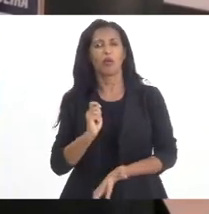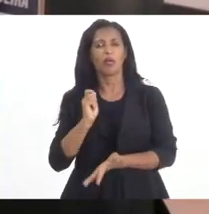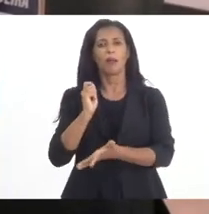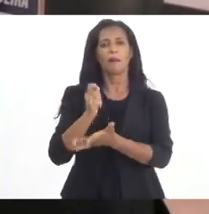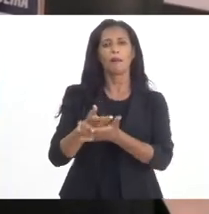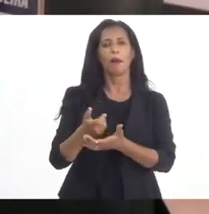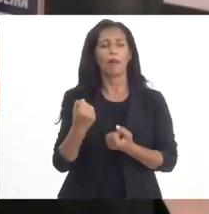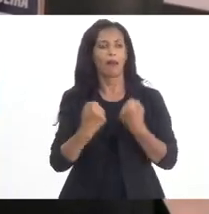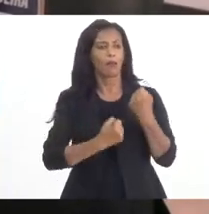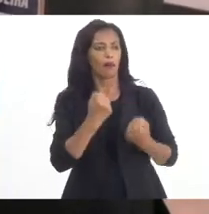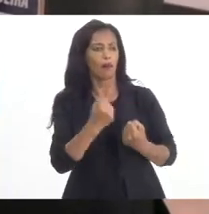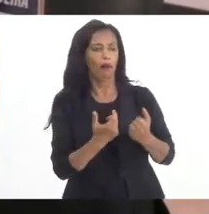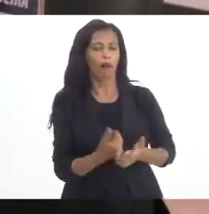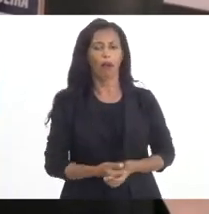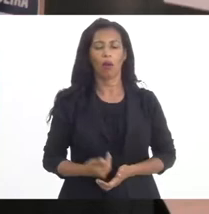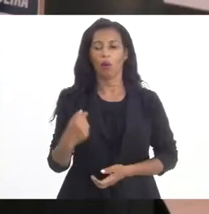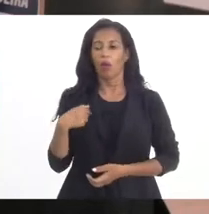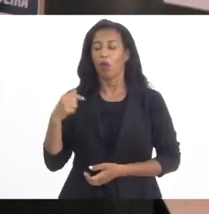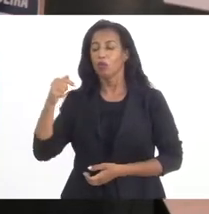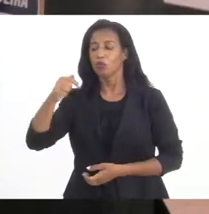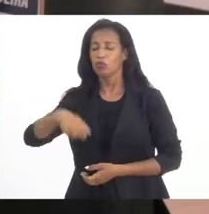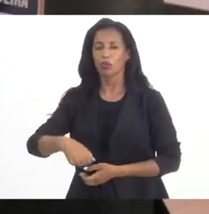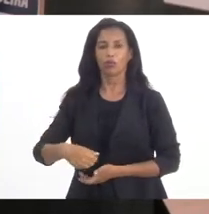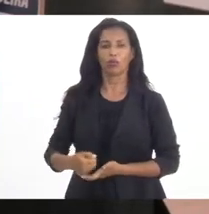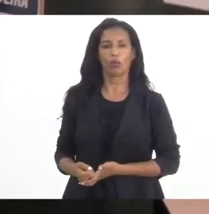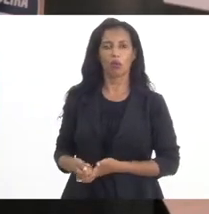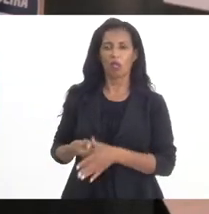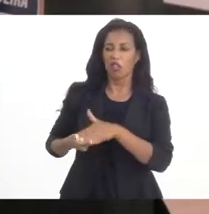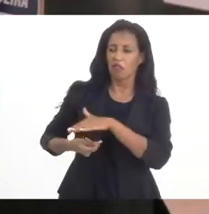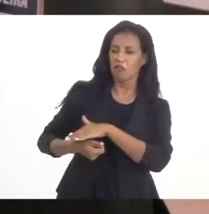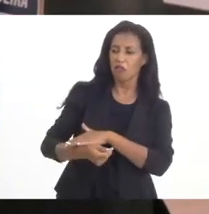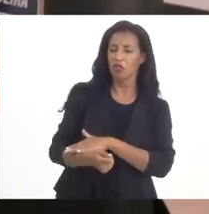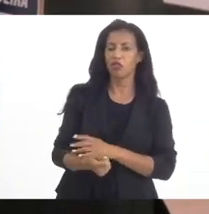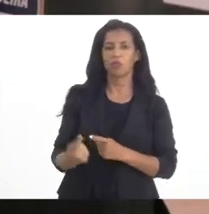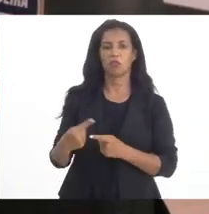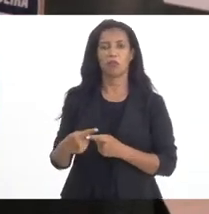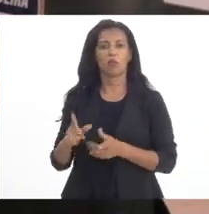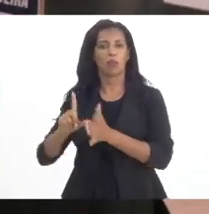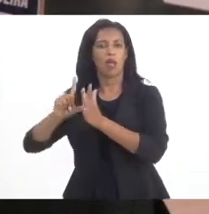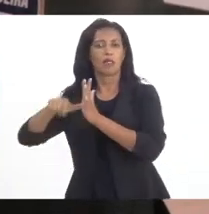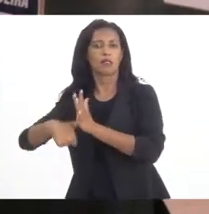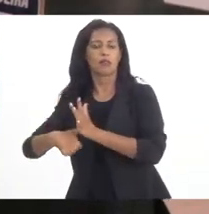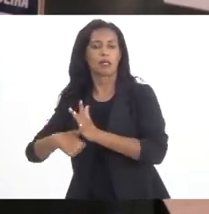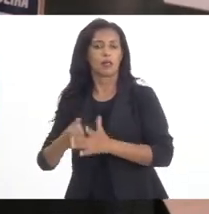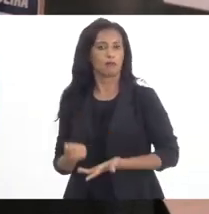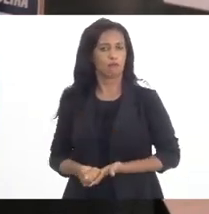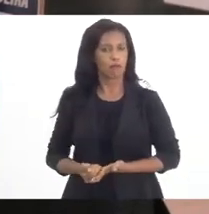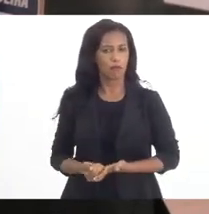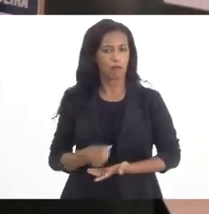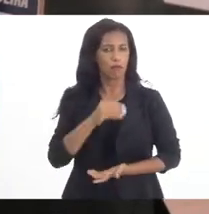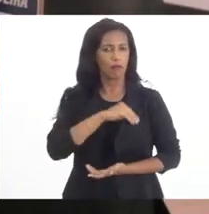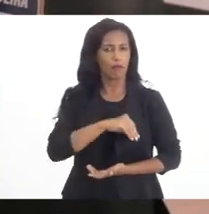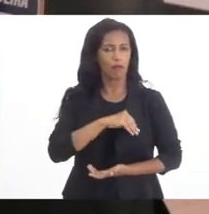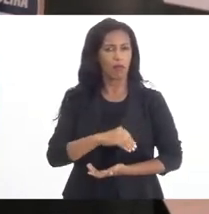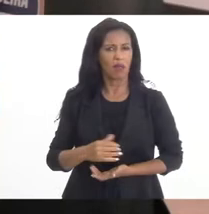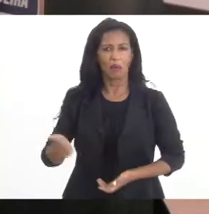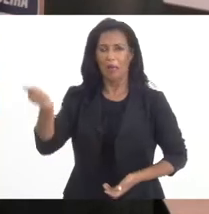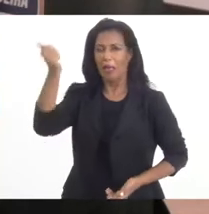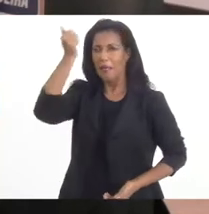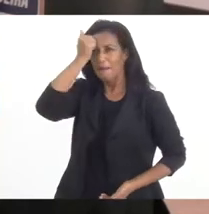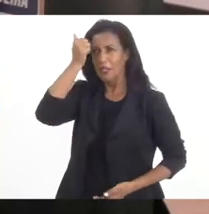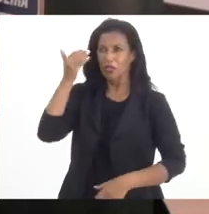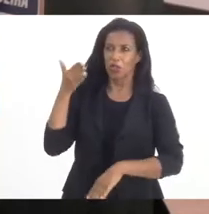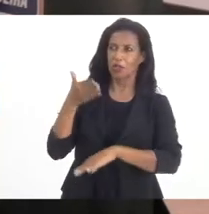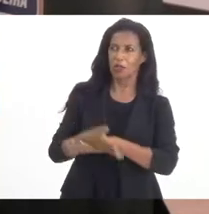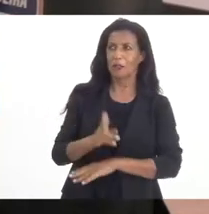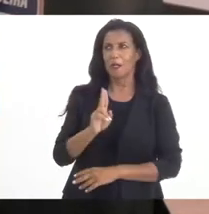parcela do carro, é professor que está ali fazendo investimento porque sabe que recebe atrasado, é professor dizendo que se arrependeu de entrar na